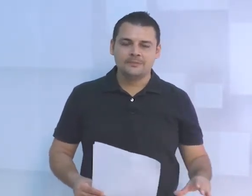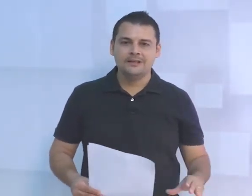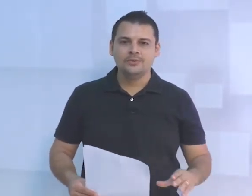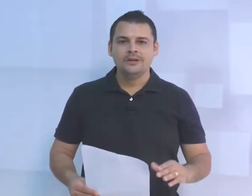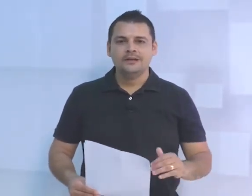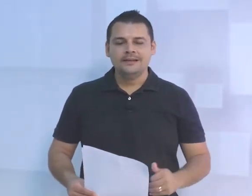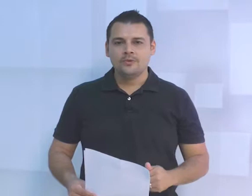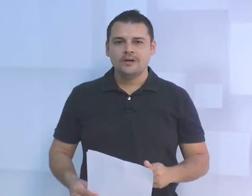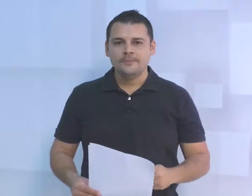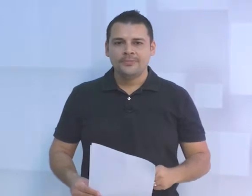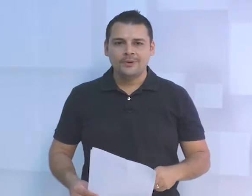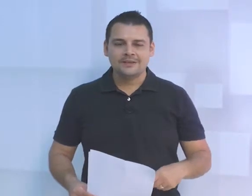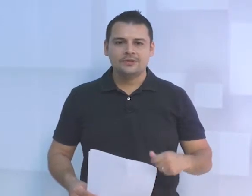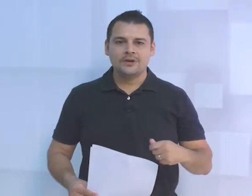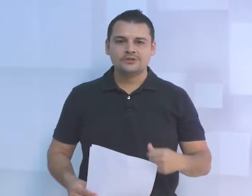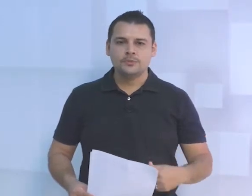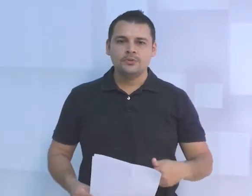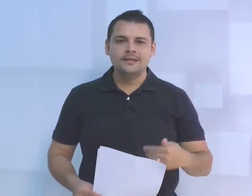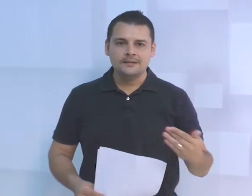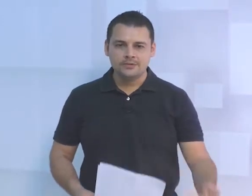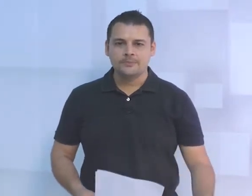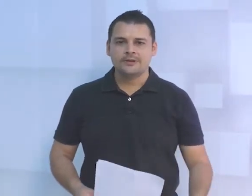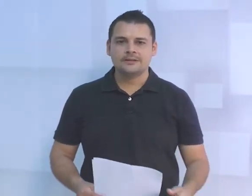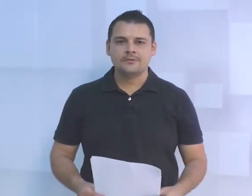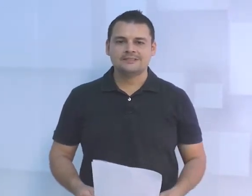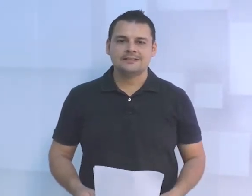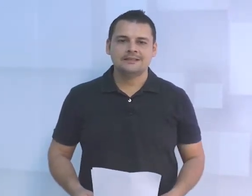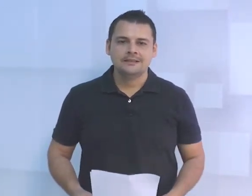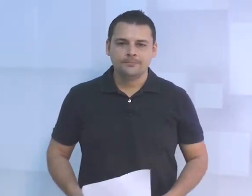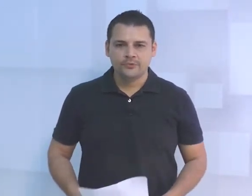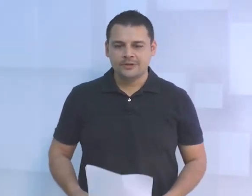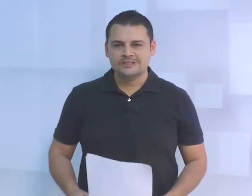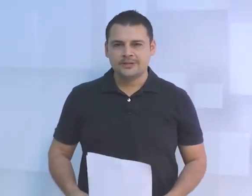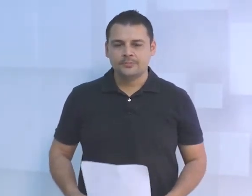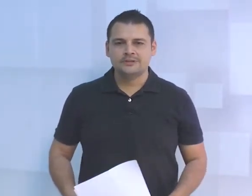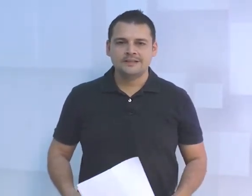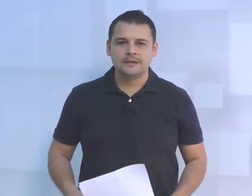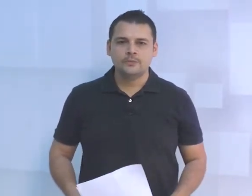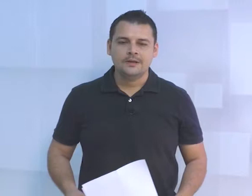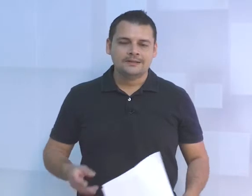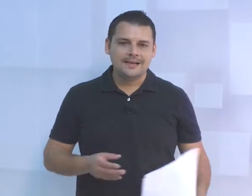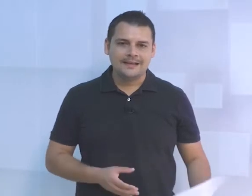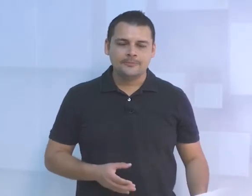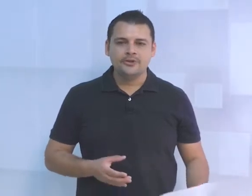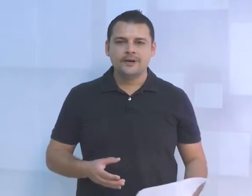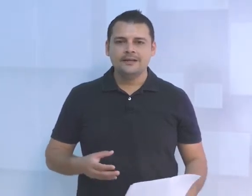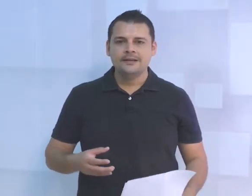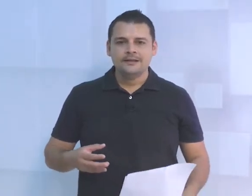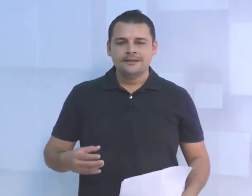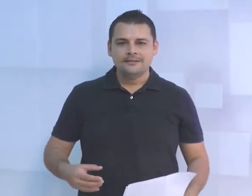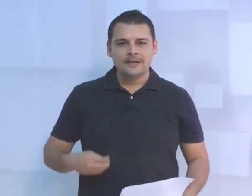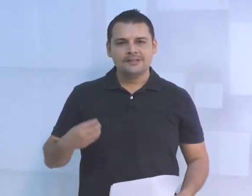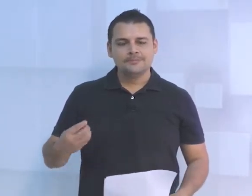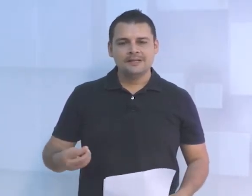rebaixamento e agora com essa vitória sobre o líder do campeonato água santa no final de semana por 3 a 1 na arena prime marin